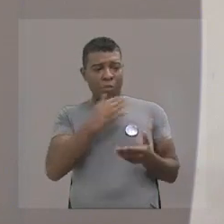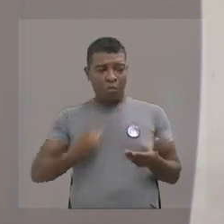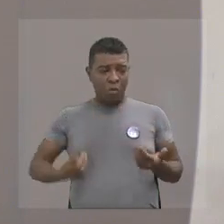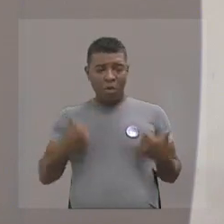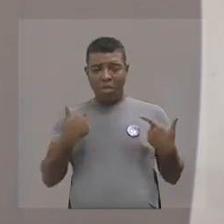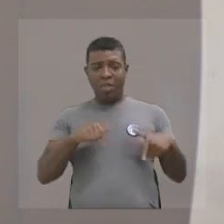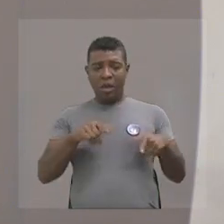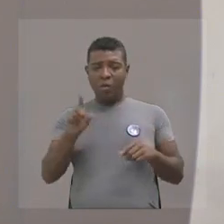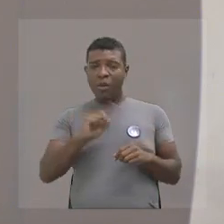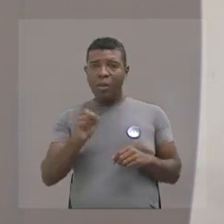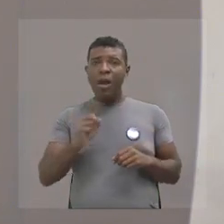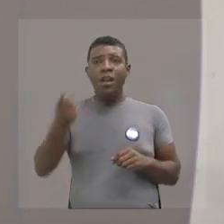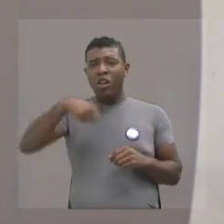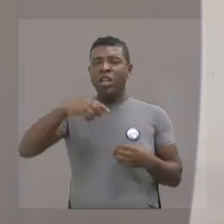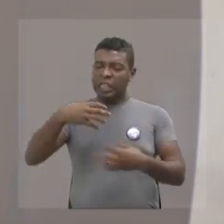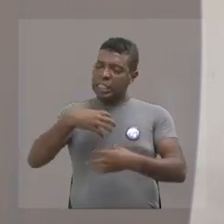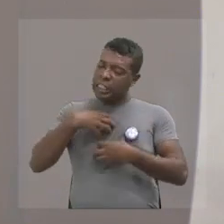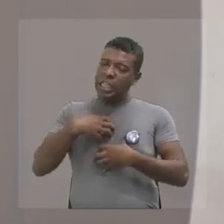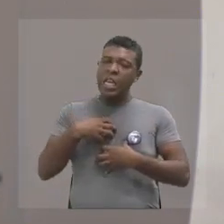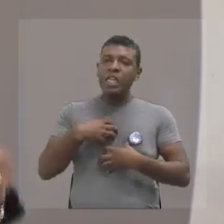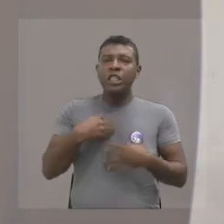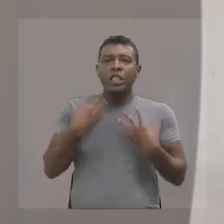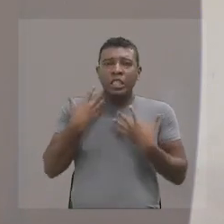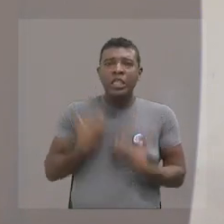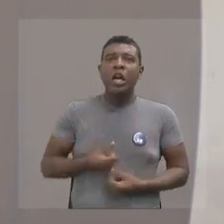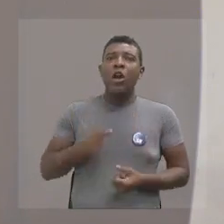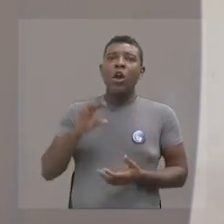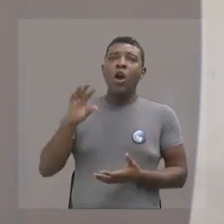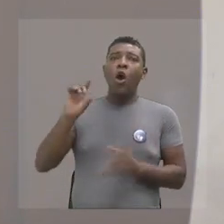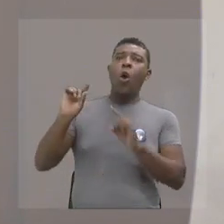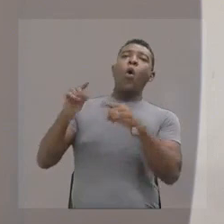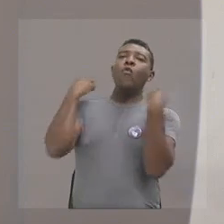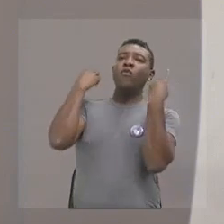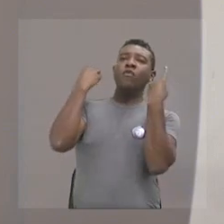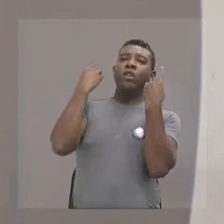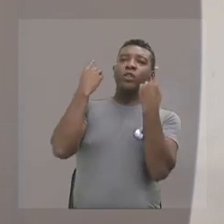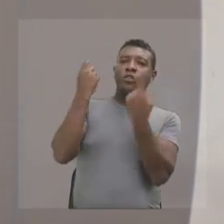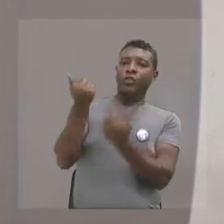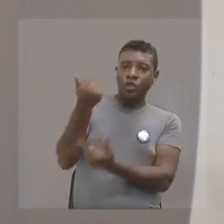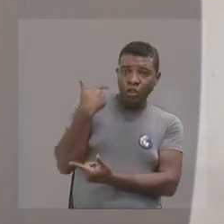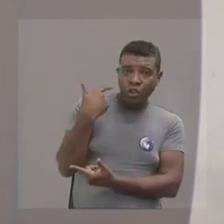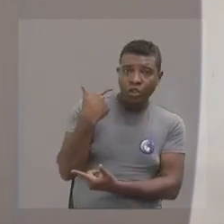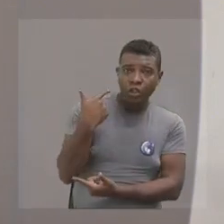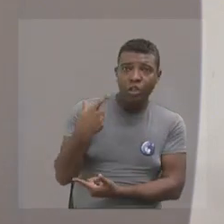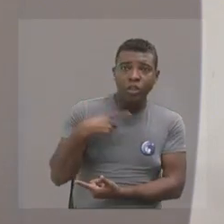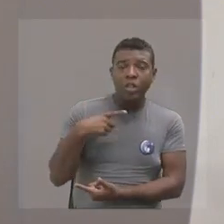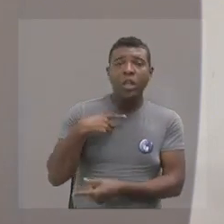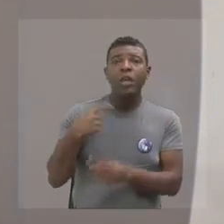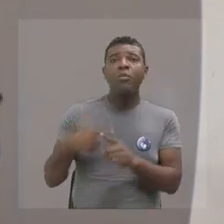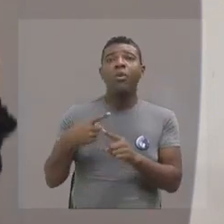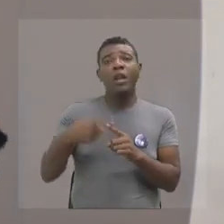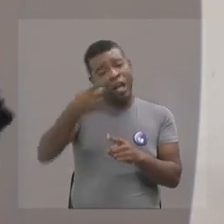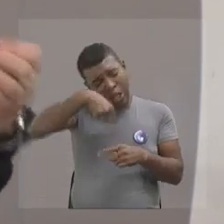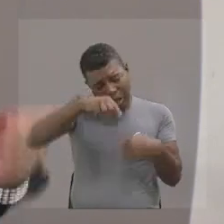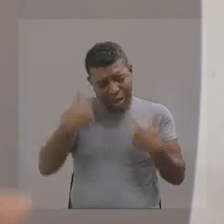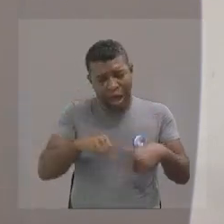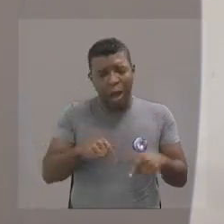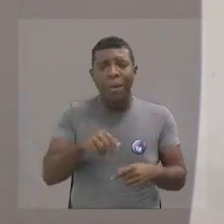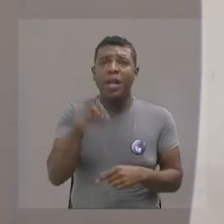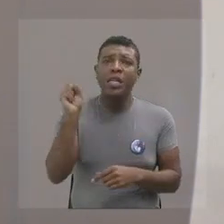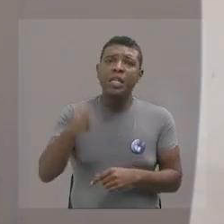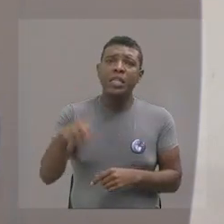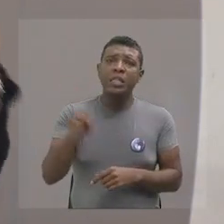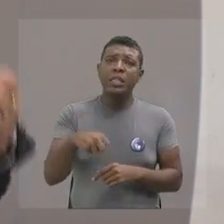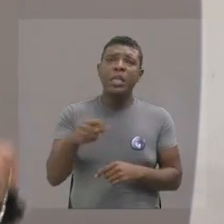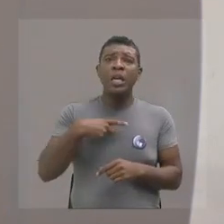servidores trabalha e da mesma forma quando fala que o Agro é responsável pelo desmatamento ilegal como a gente tem problema com uma ou